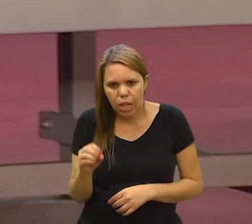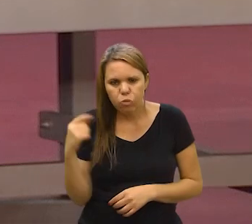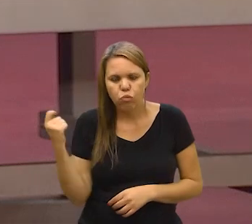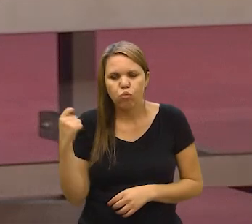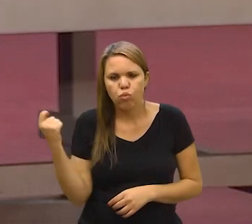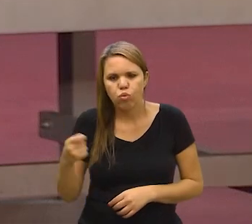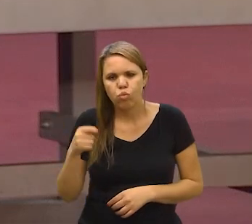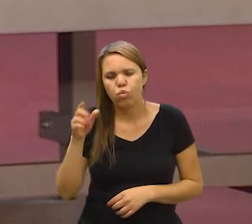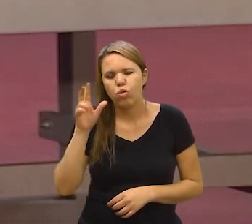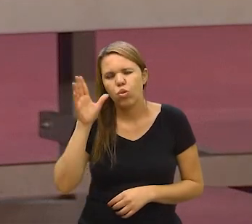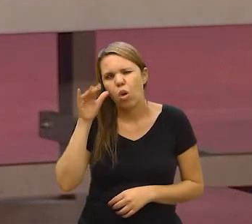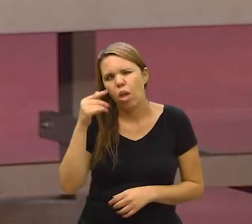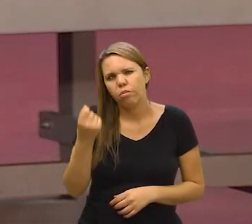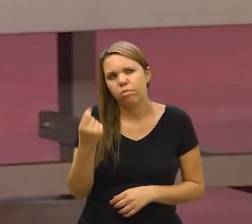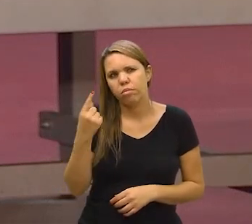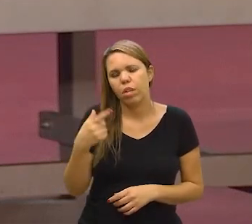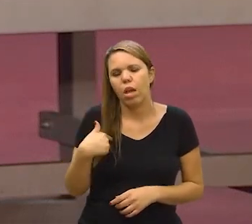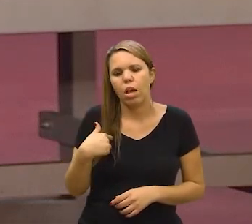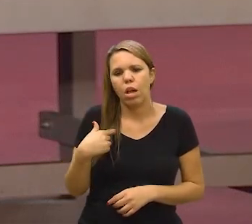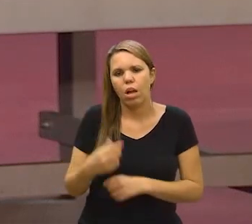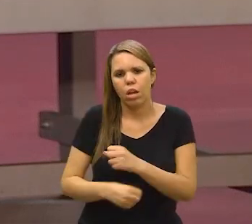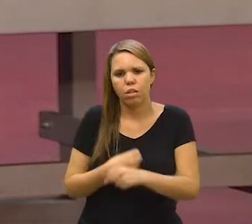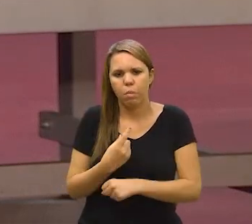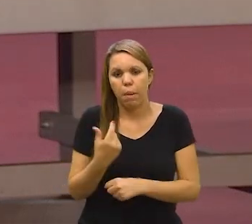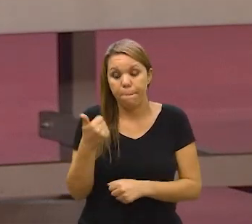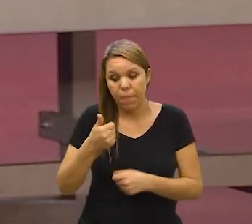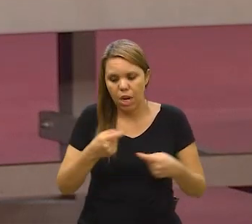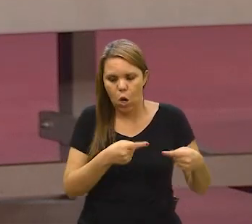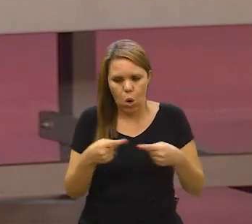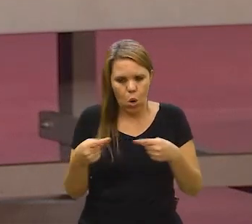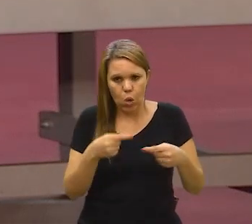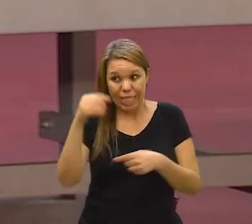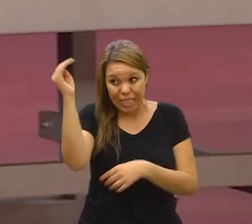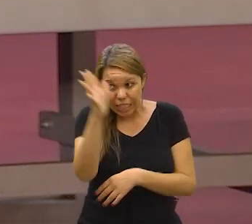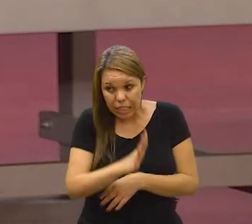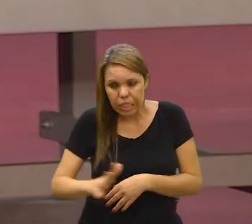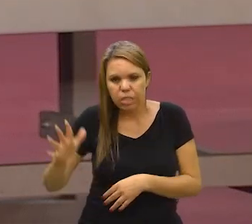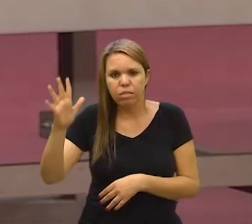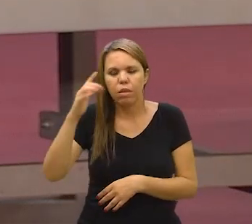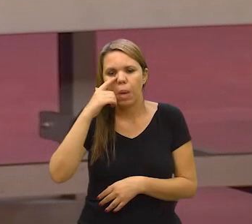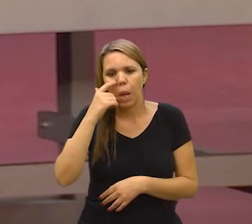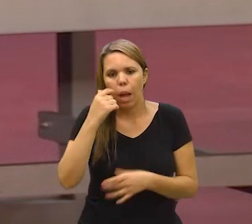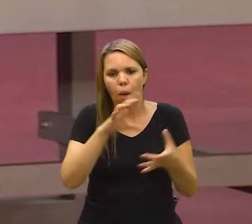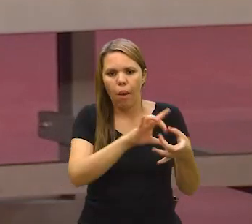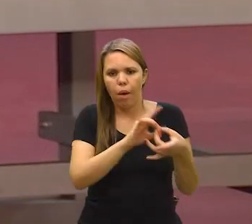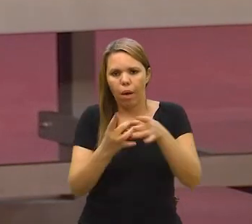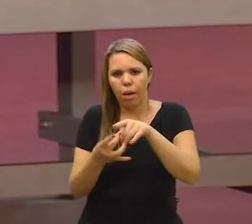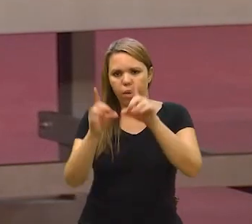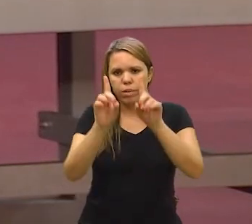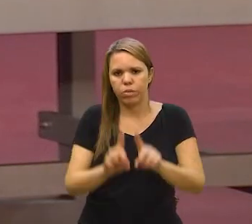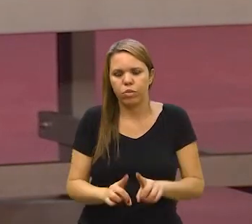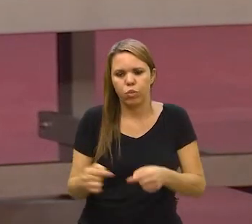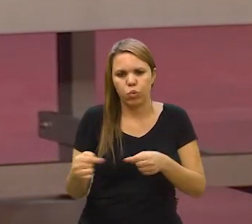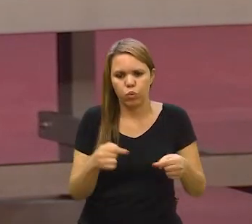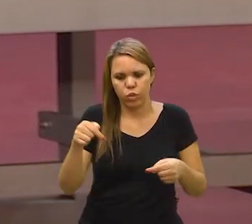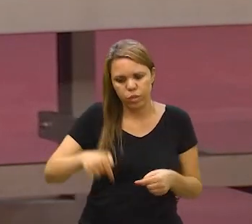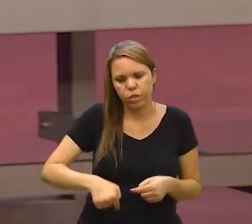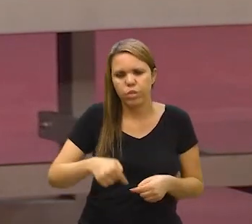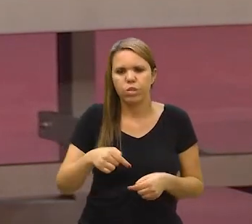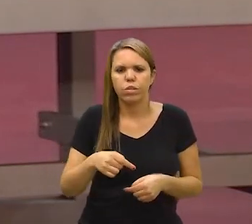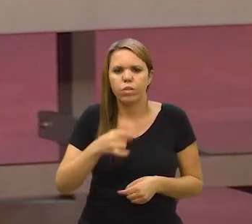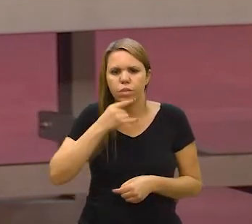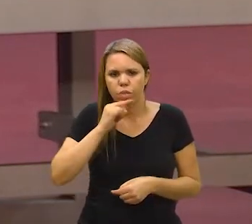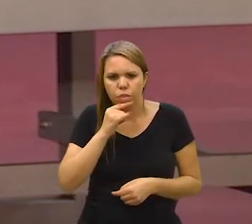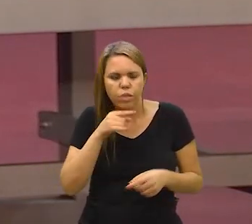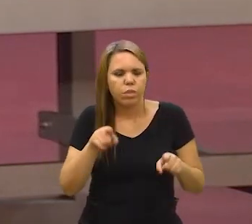Porque em São Caetano, em 2008, foi a minha primeira competição a nível nacional no Paralímpico, né? Eu já vinha competindo aqui na região de Piracicaba, mesmo nas